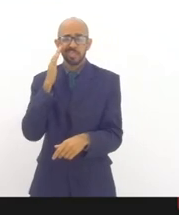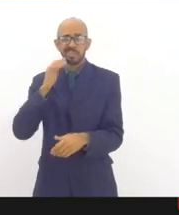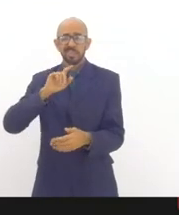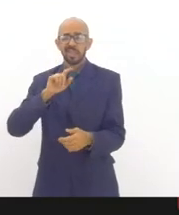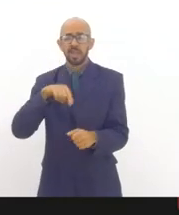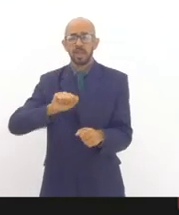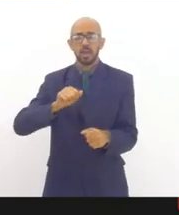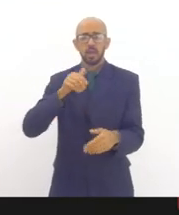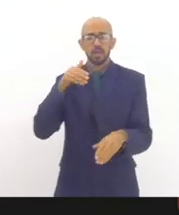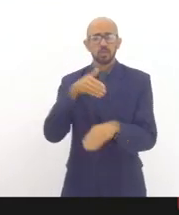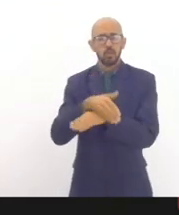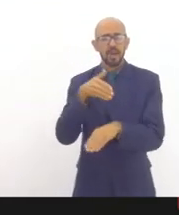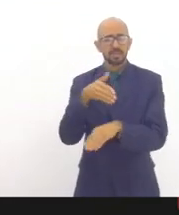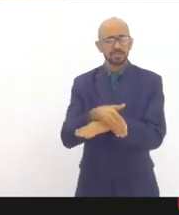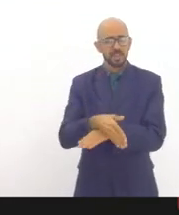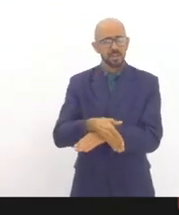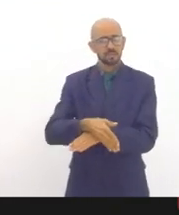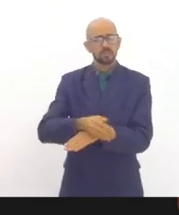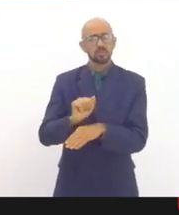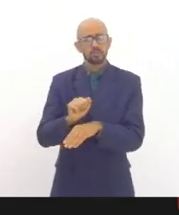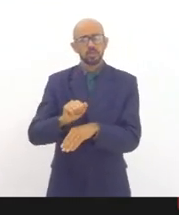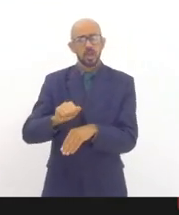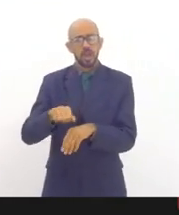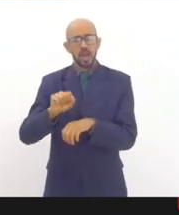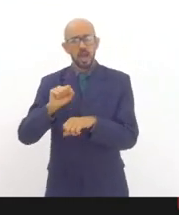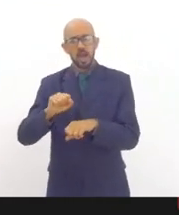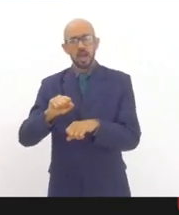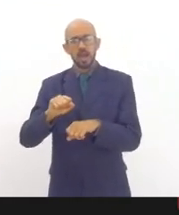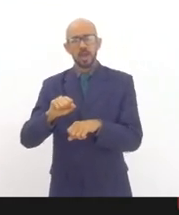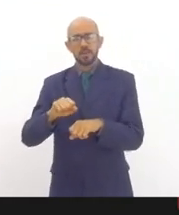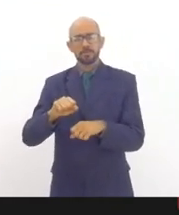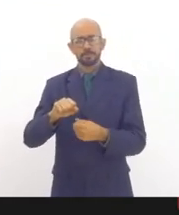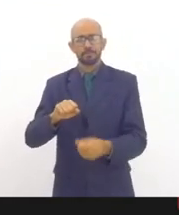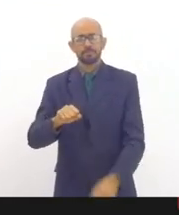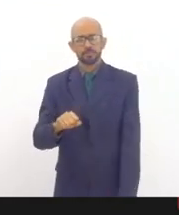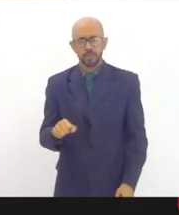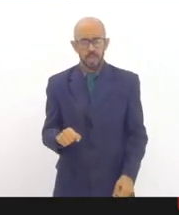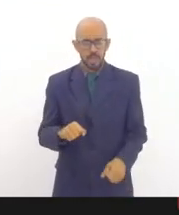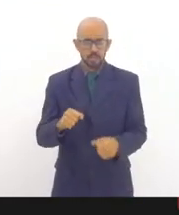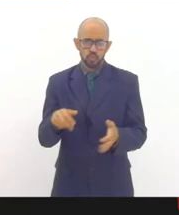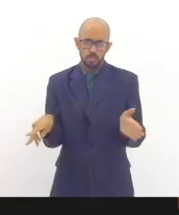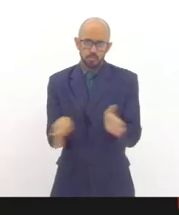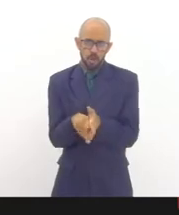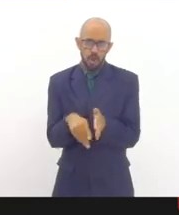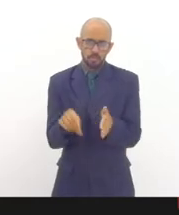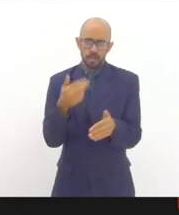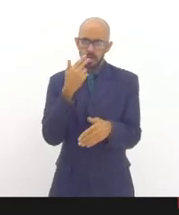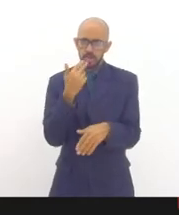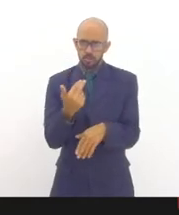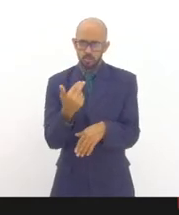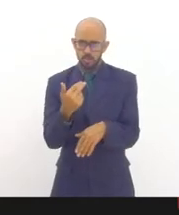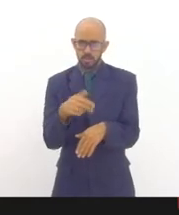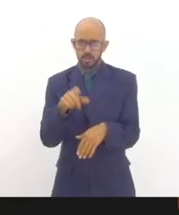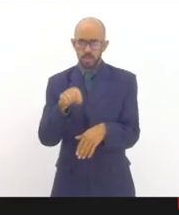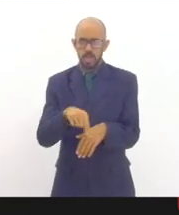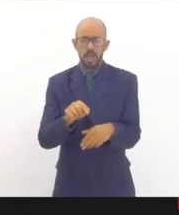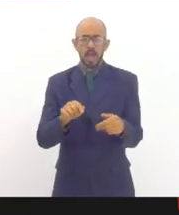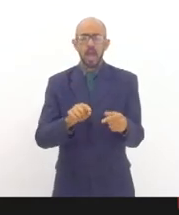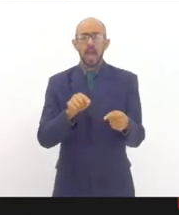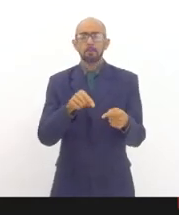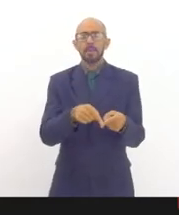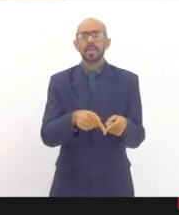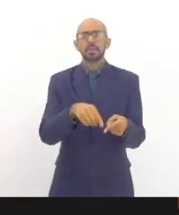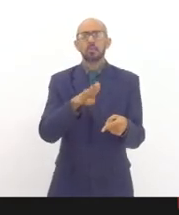acesso à educação em sua língua nacional de signos, que inclusive é a meta 4.7 do